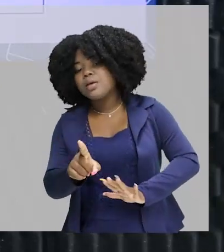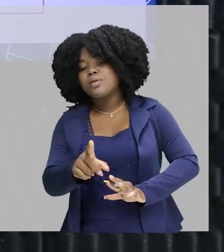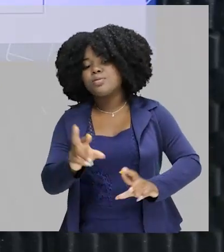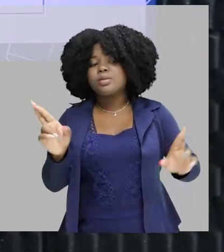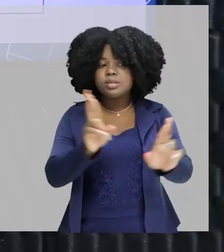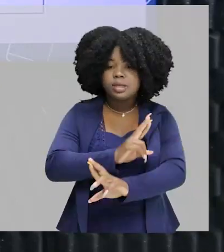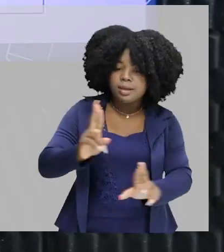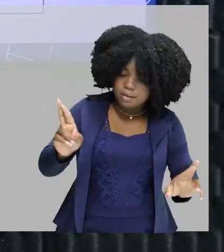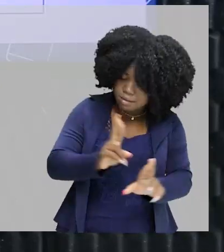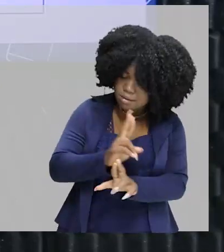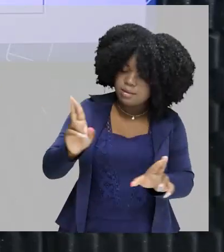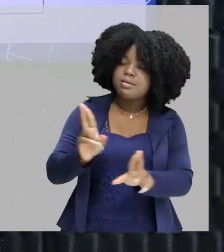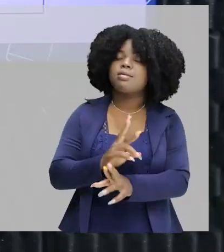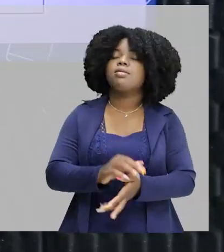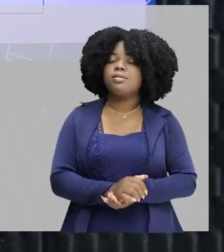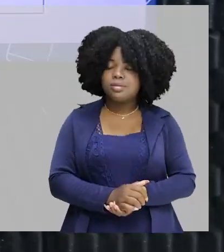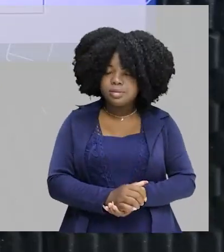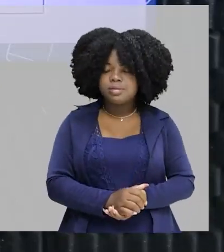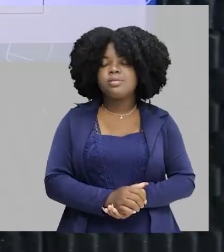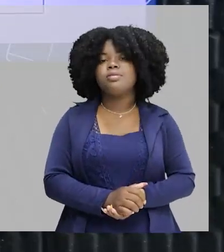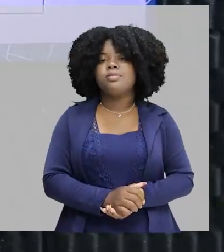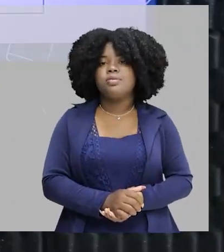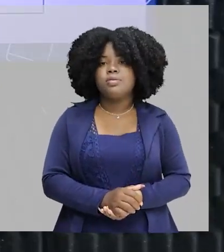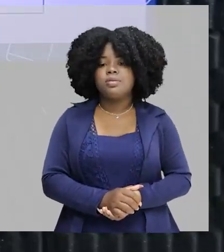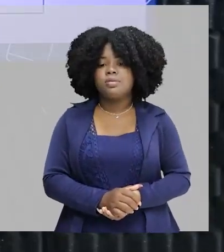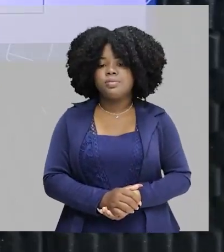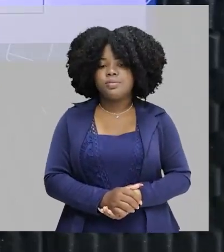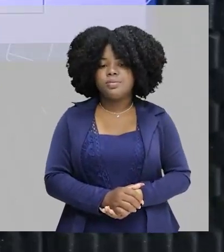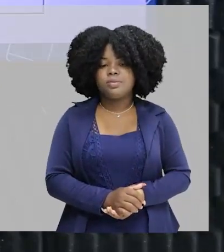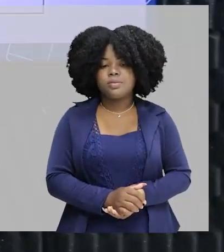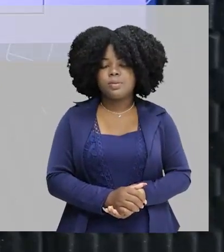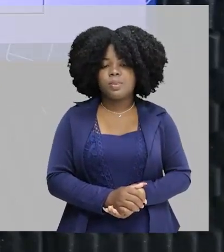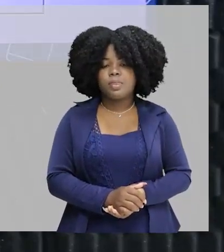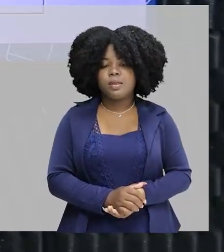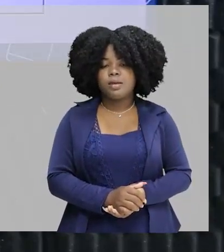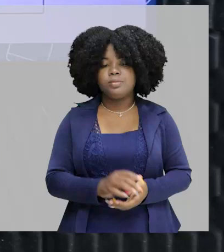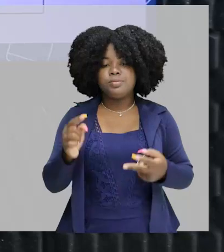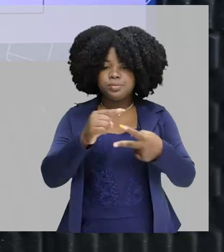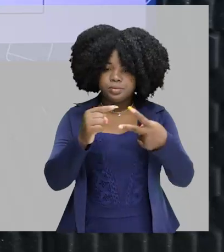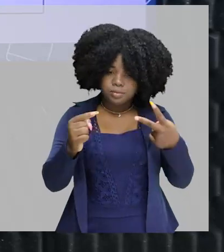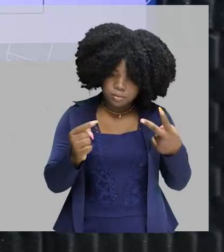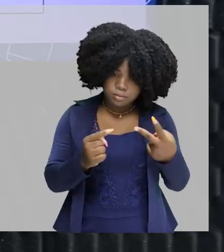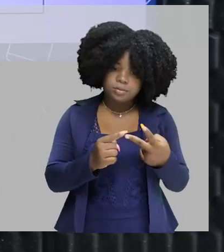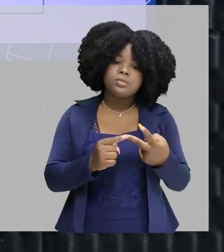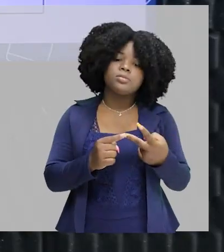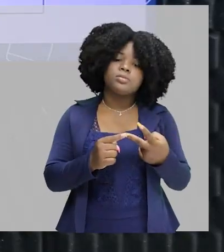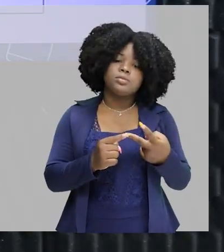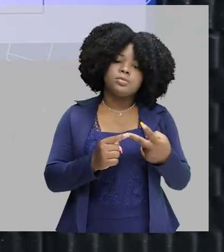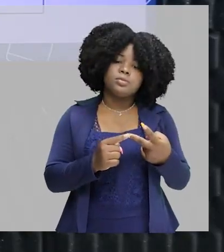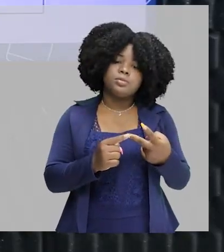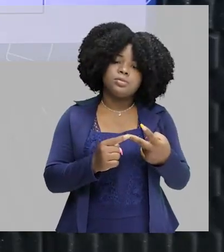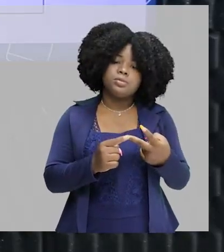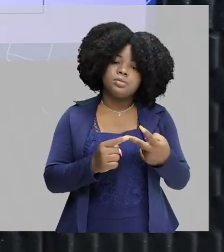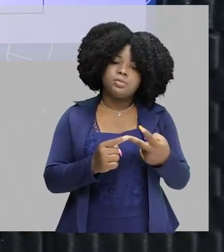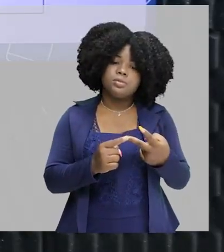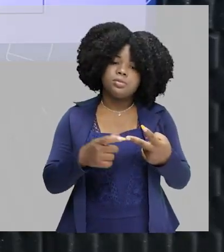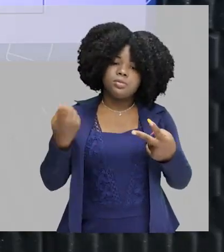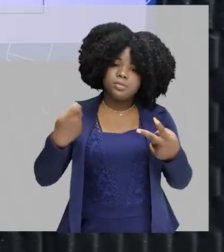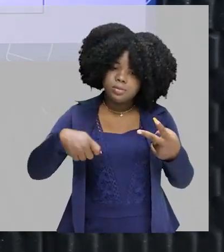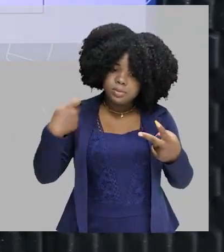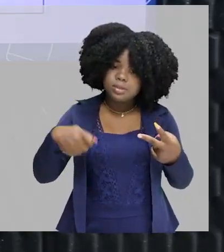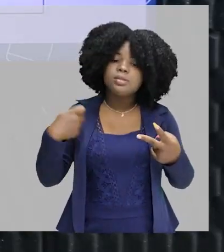referente a uma determinada situação. Então, nós temos duas coisas, duas situações que nós